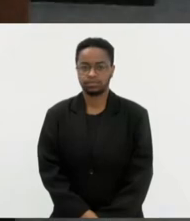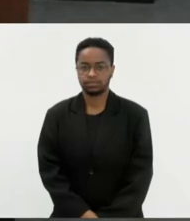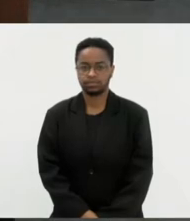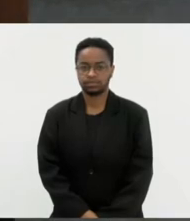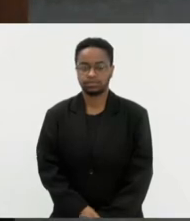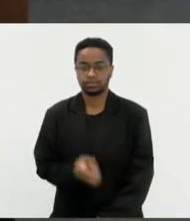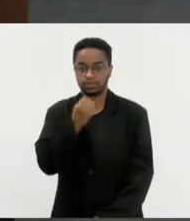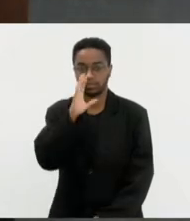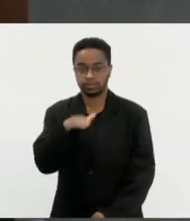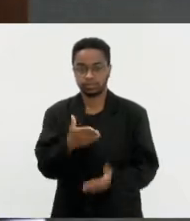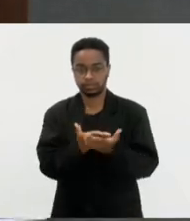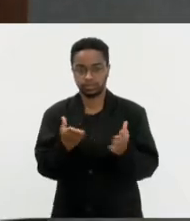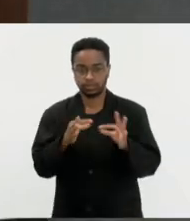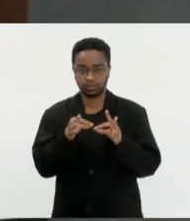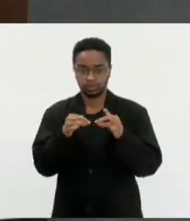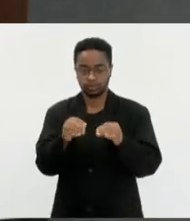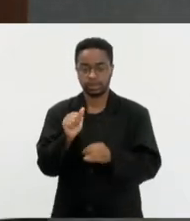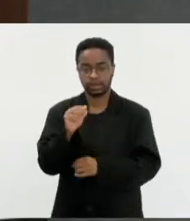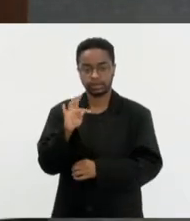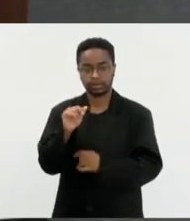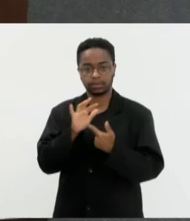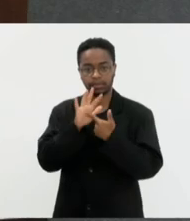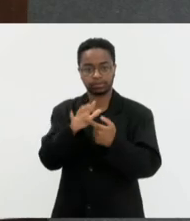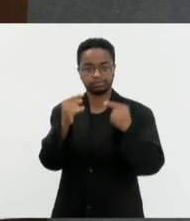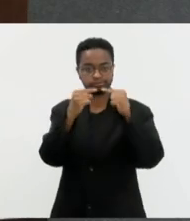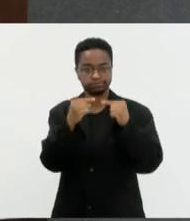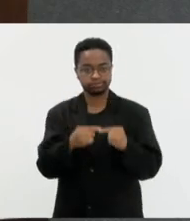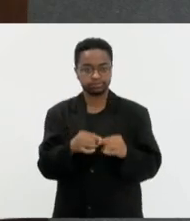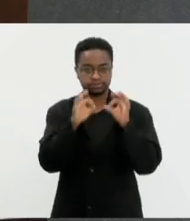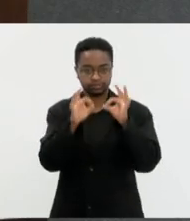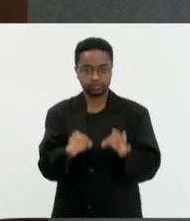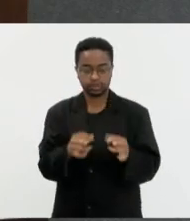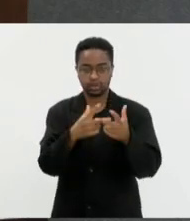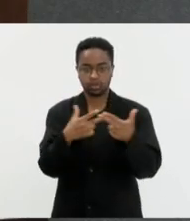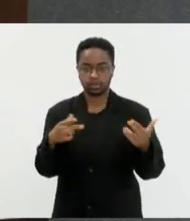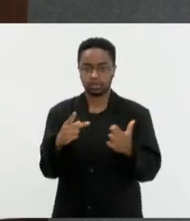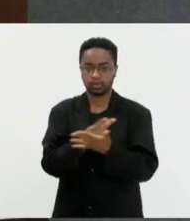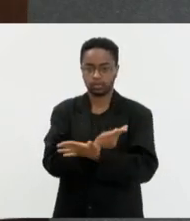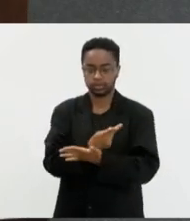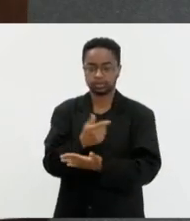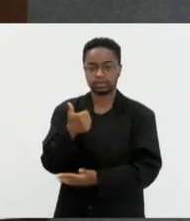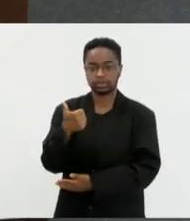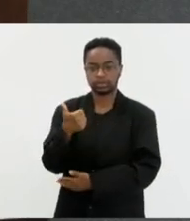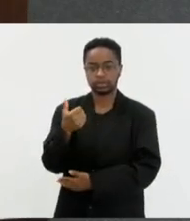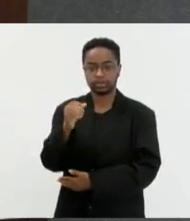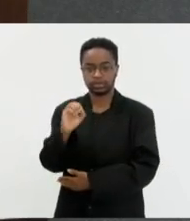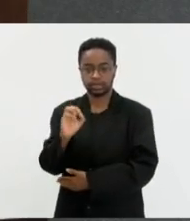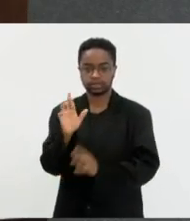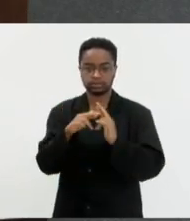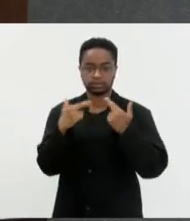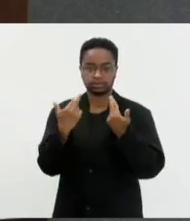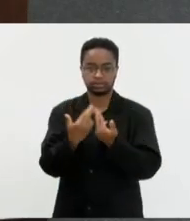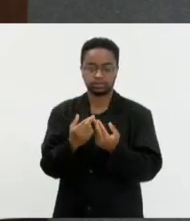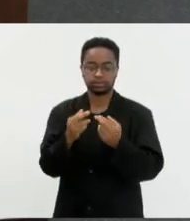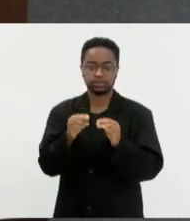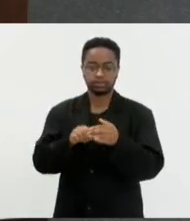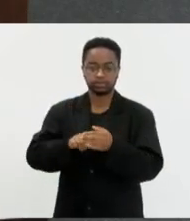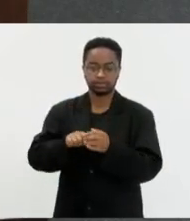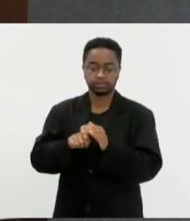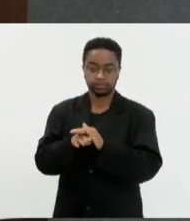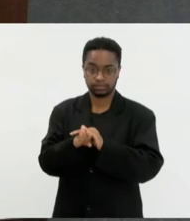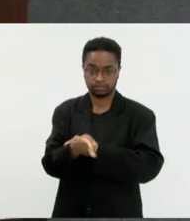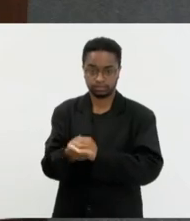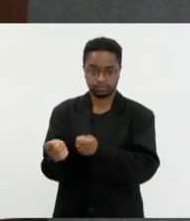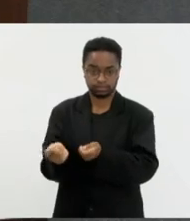Boa tarde a todos e todas. A ata reflete com exatidão o ocorrido na 10ª sessão ordinária, que, iniciada às 14